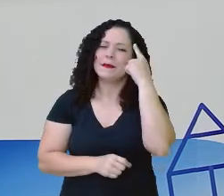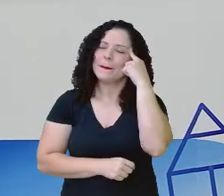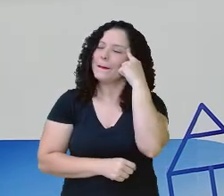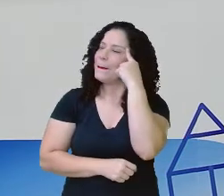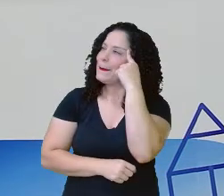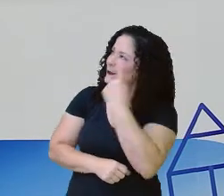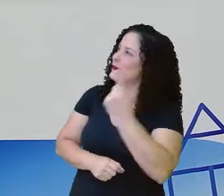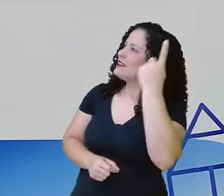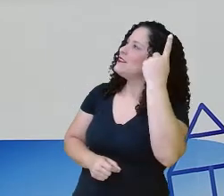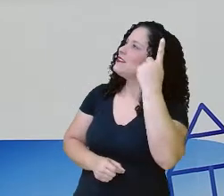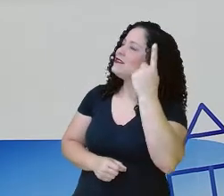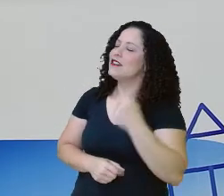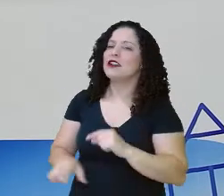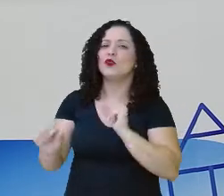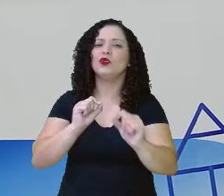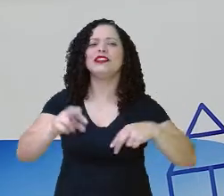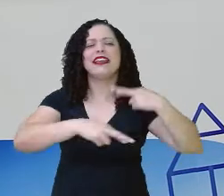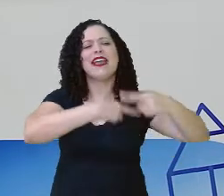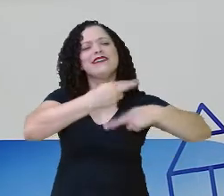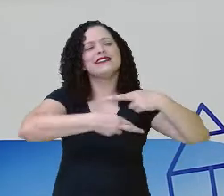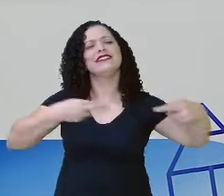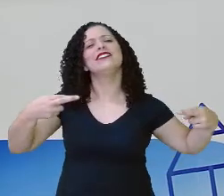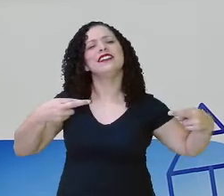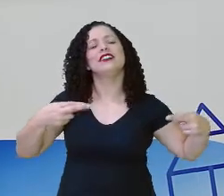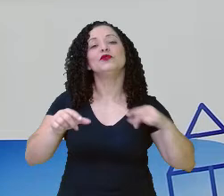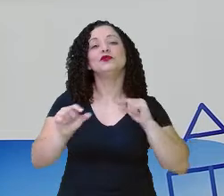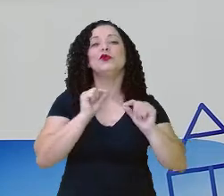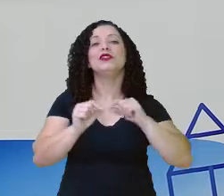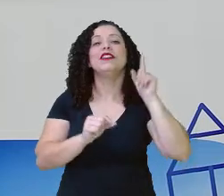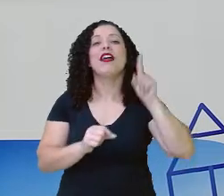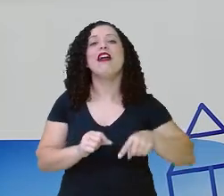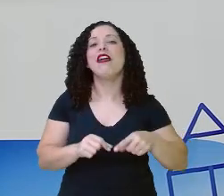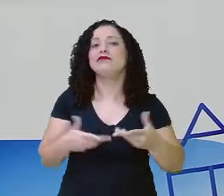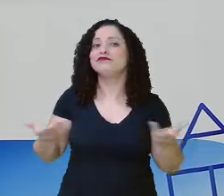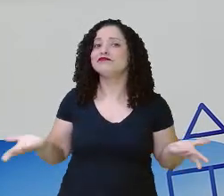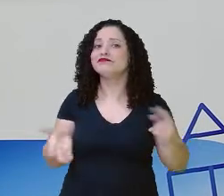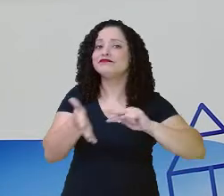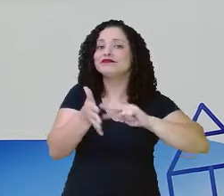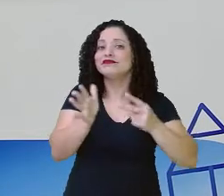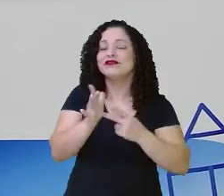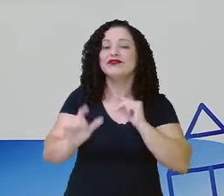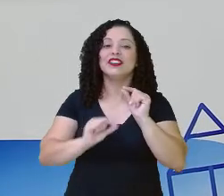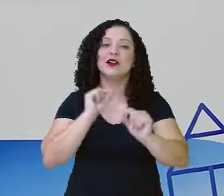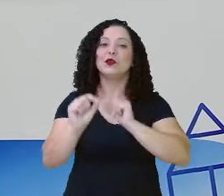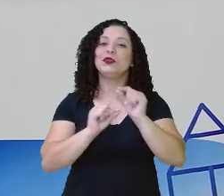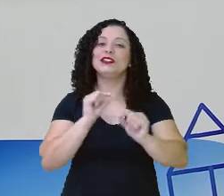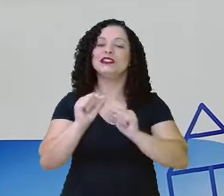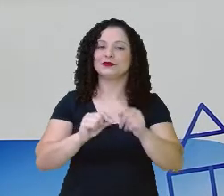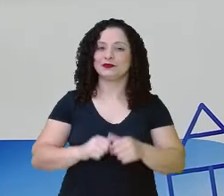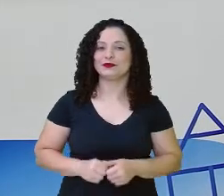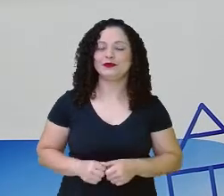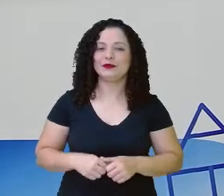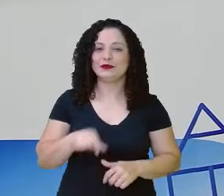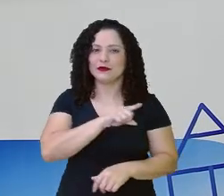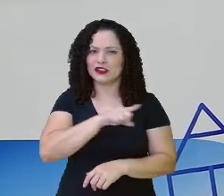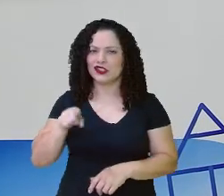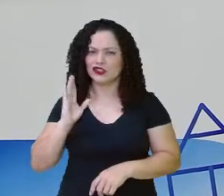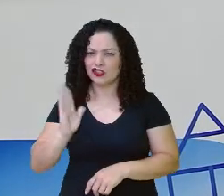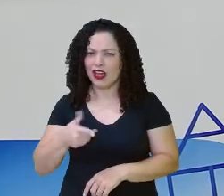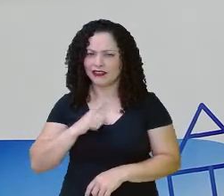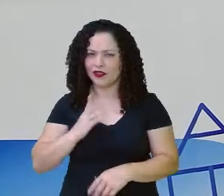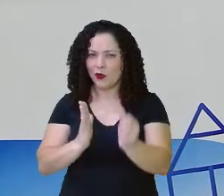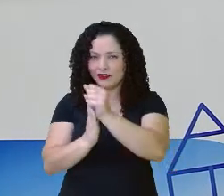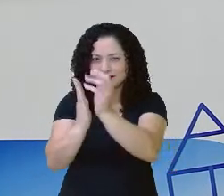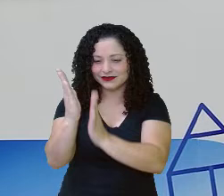que vem na sua mente? Reciclar. Coloca para a gente aí. O que seria reciclar? Você já fez alguma atividade